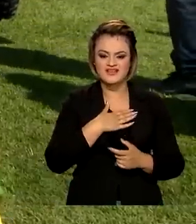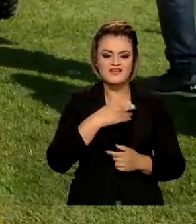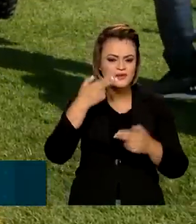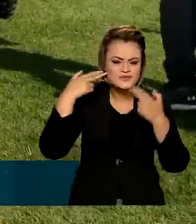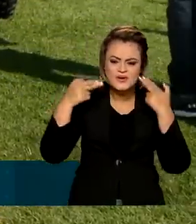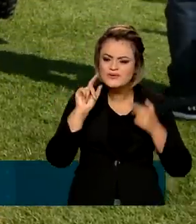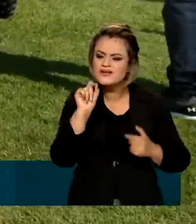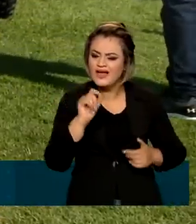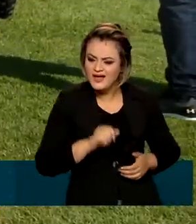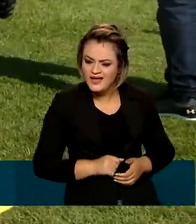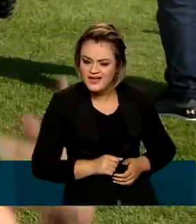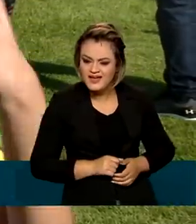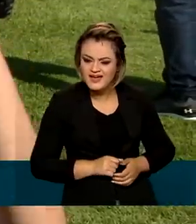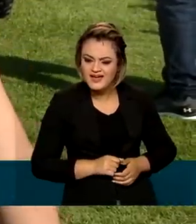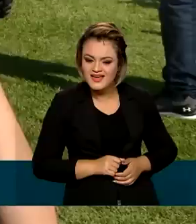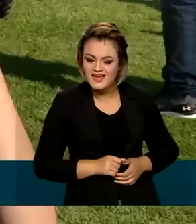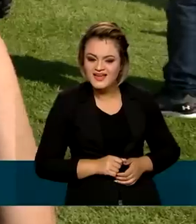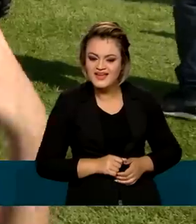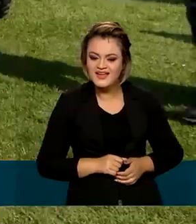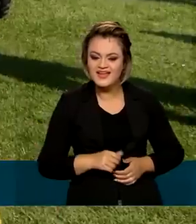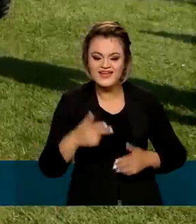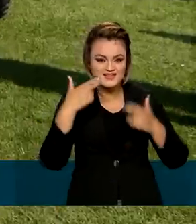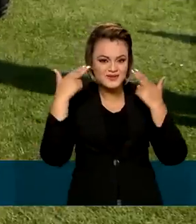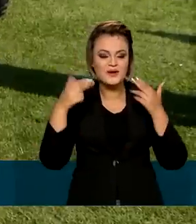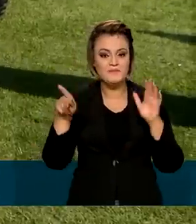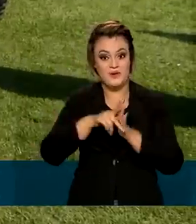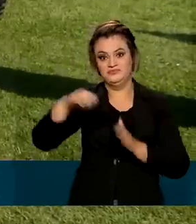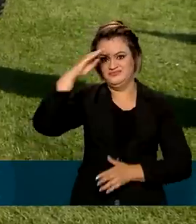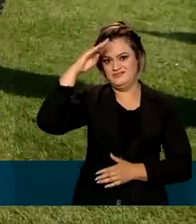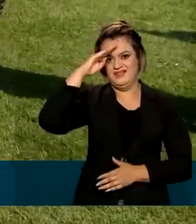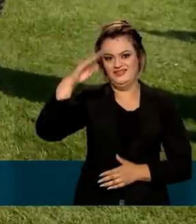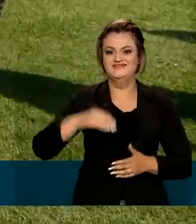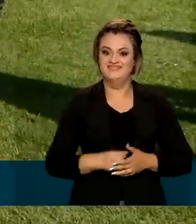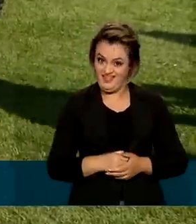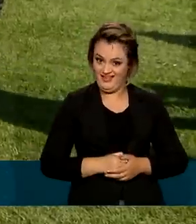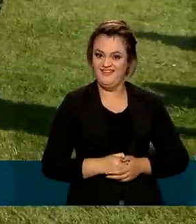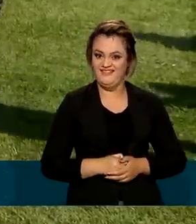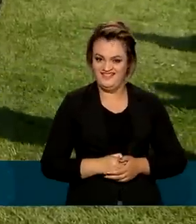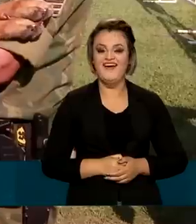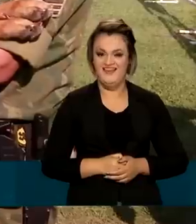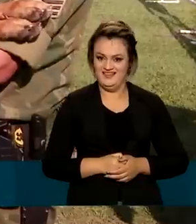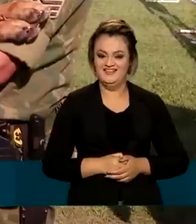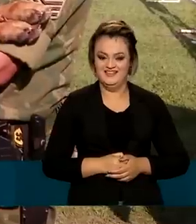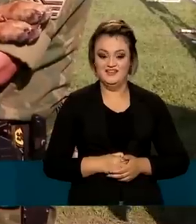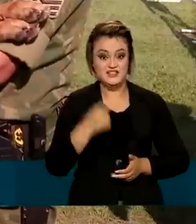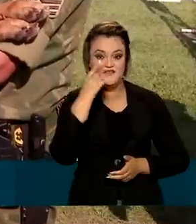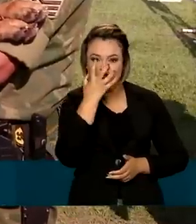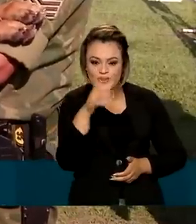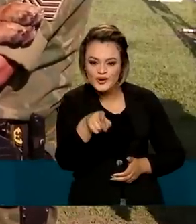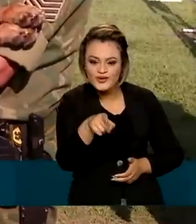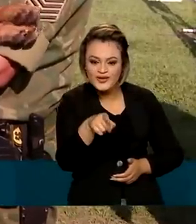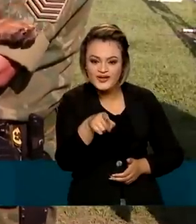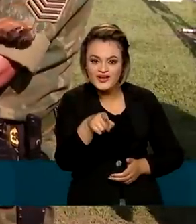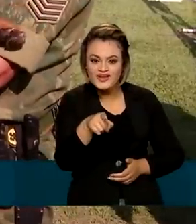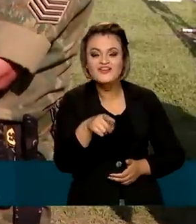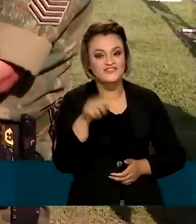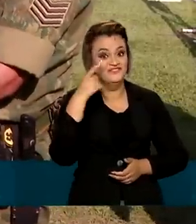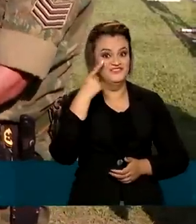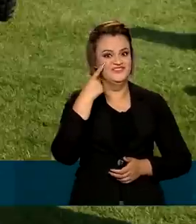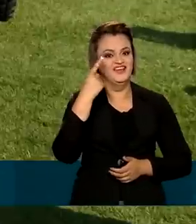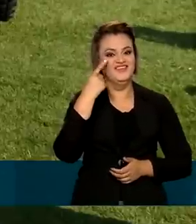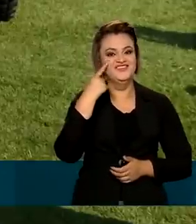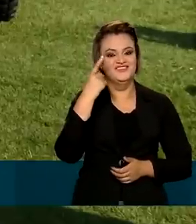pintura no seu rosto aí? É, do soldado. É? Sim. Você viu o cachorro? Eu